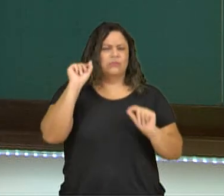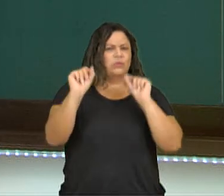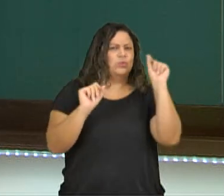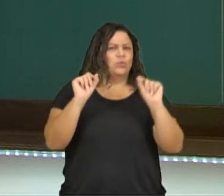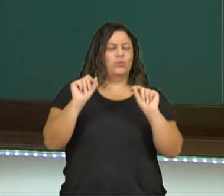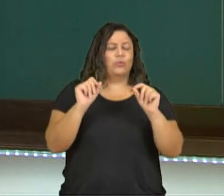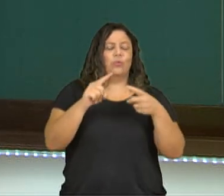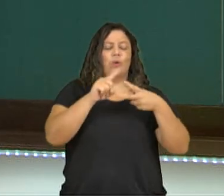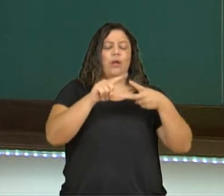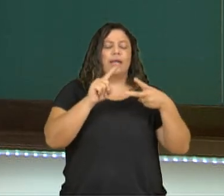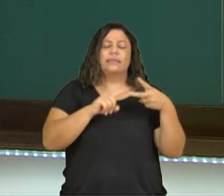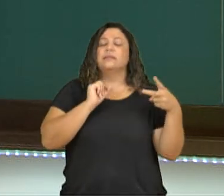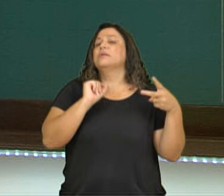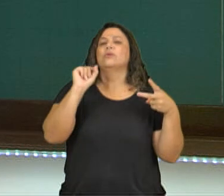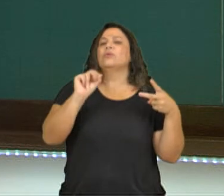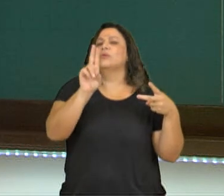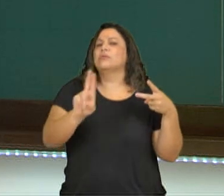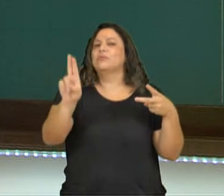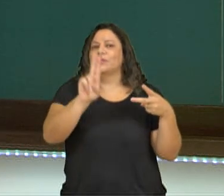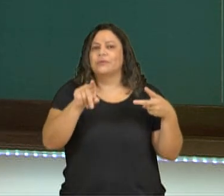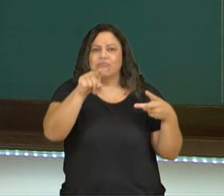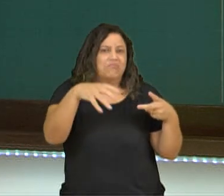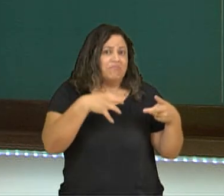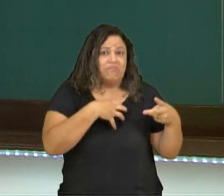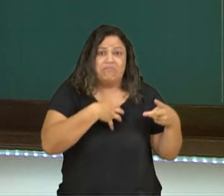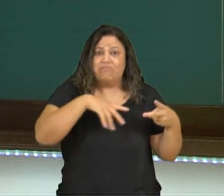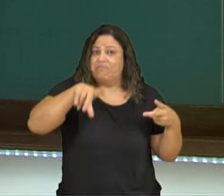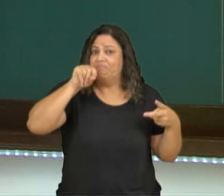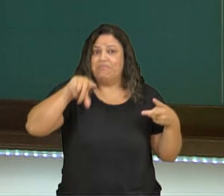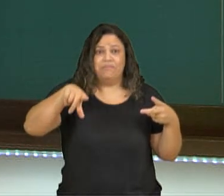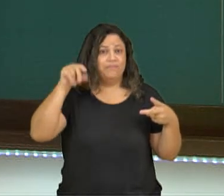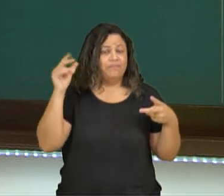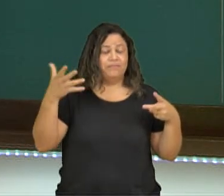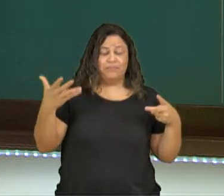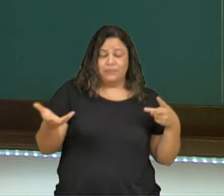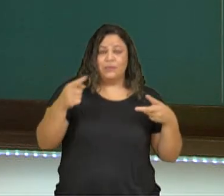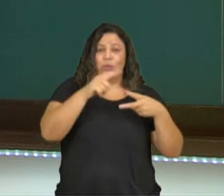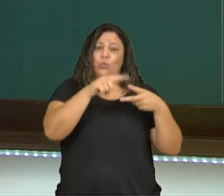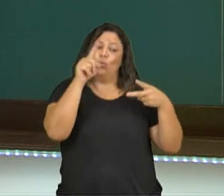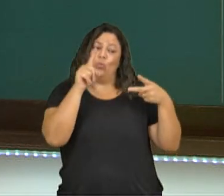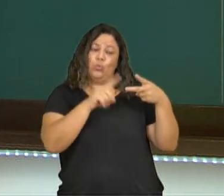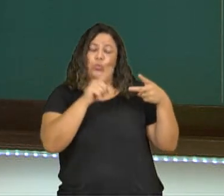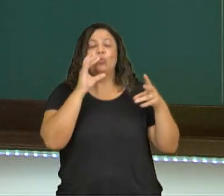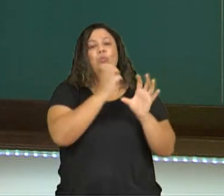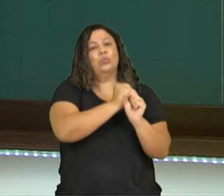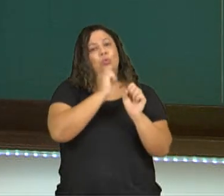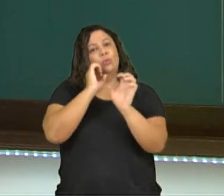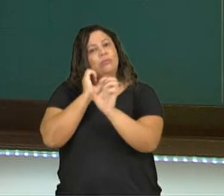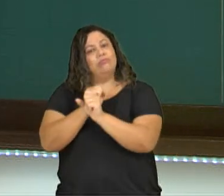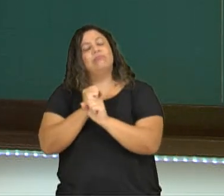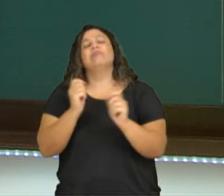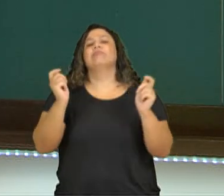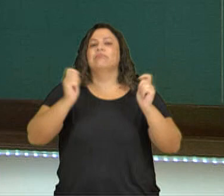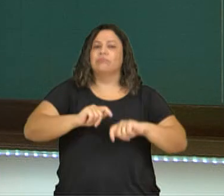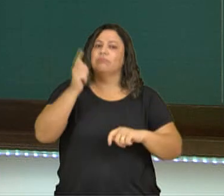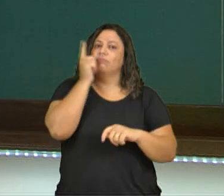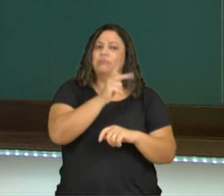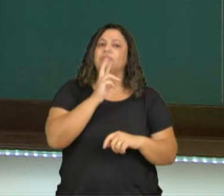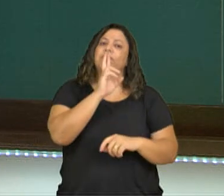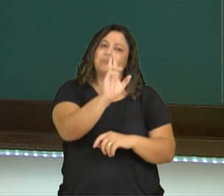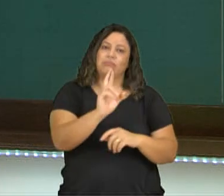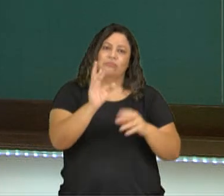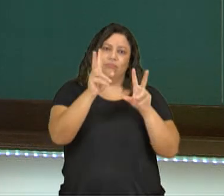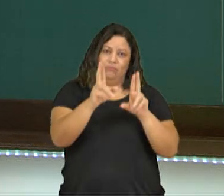métodos você pode utilizar? O que você se sentir mais confortável. Com os 2 cálculos, efetuando qualquer um deles, você chega ao mesmo